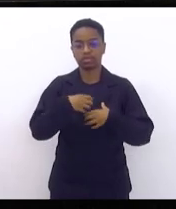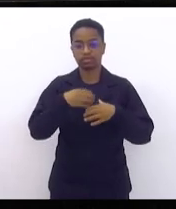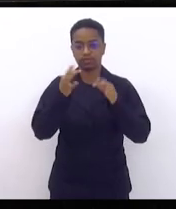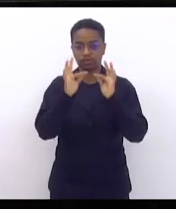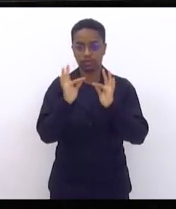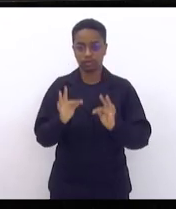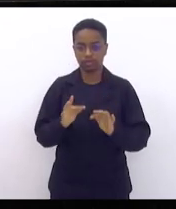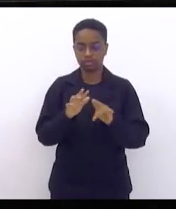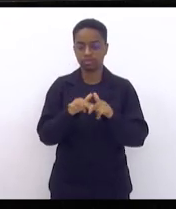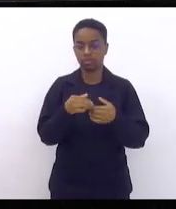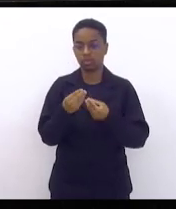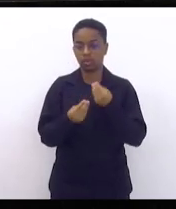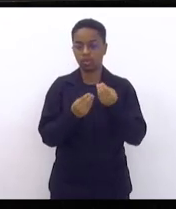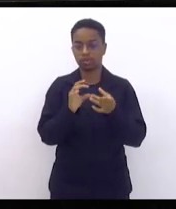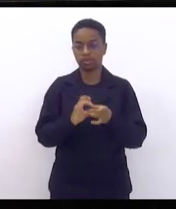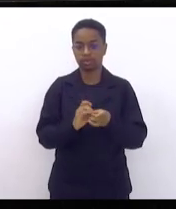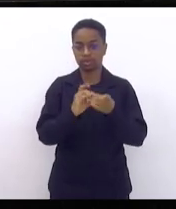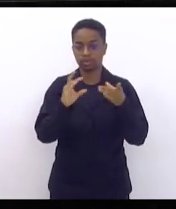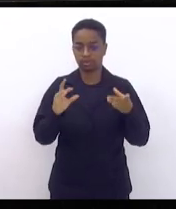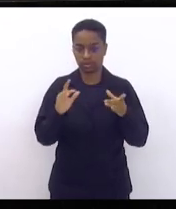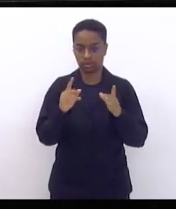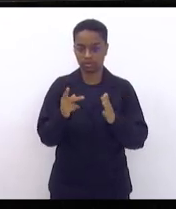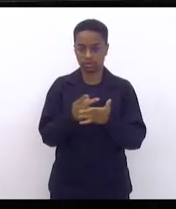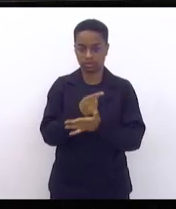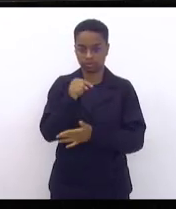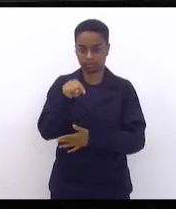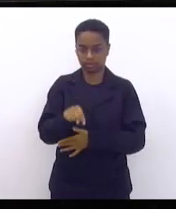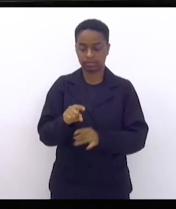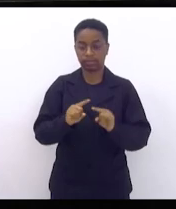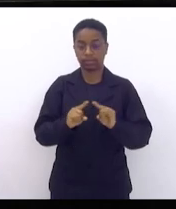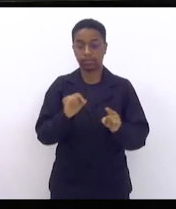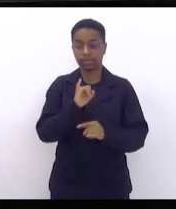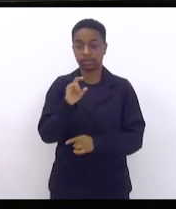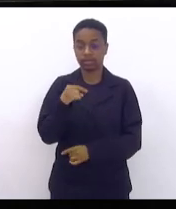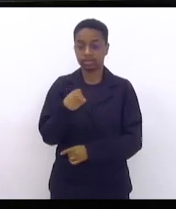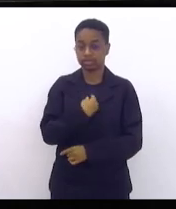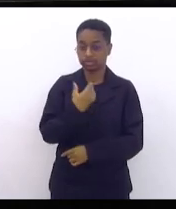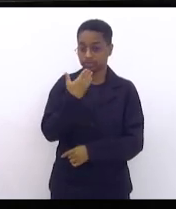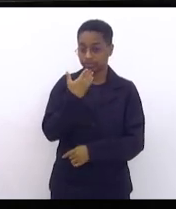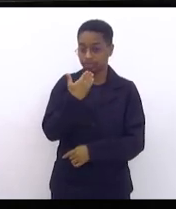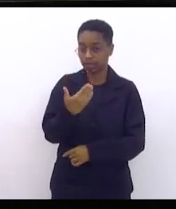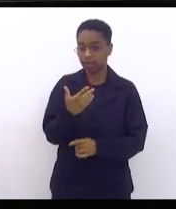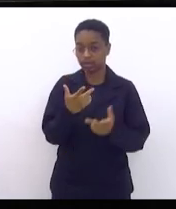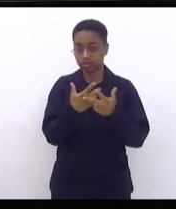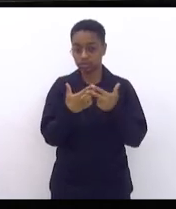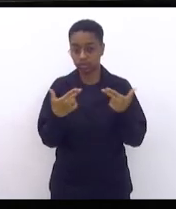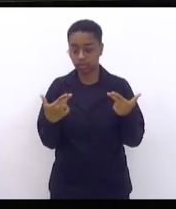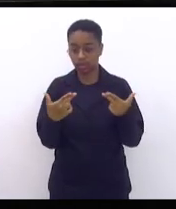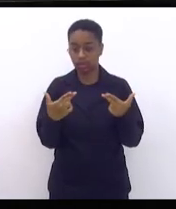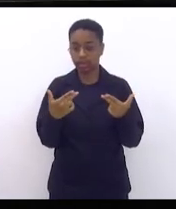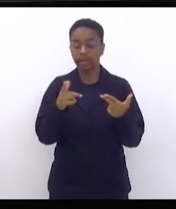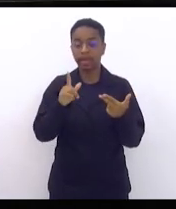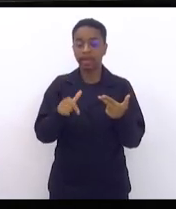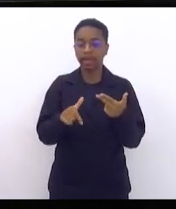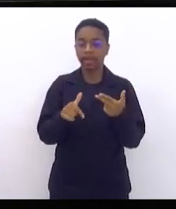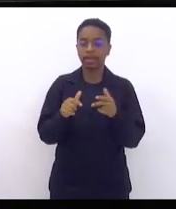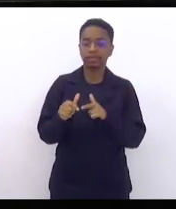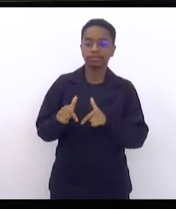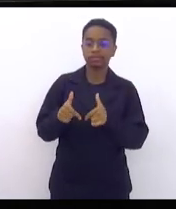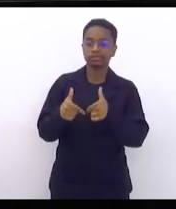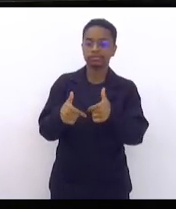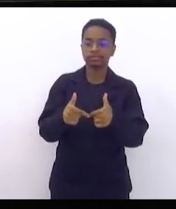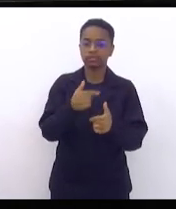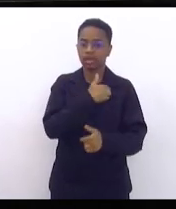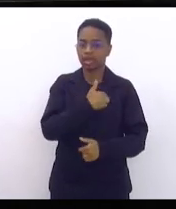o jeito democrático de levar a casa e quando a gente pede algo são algo de práticas republicanas